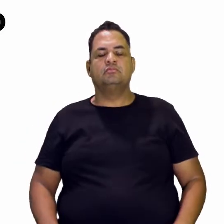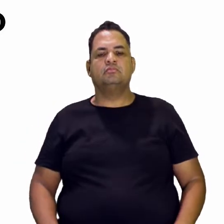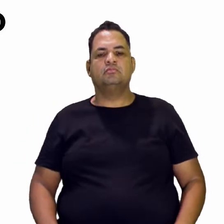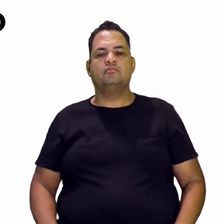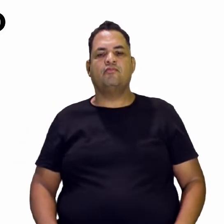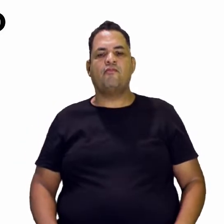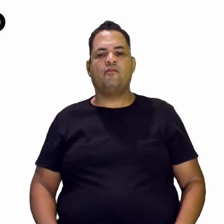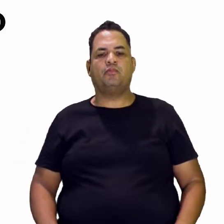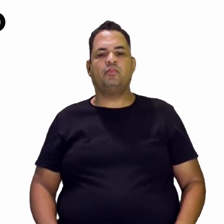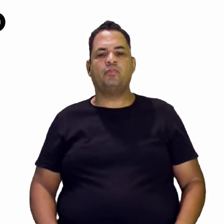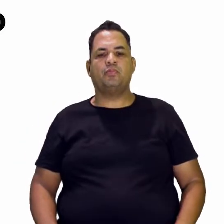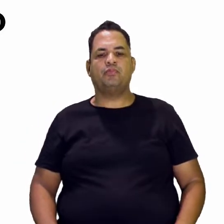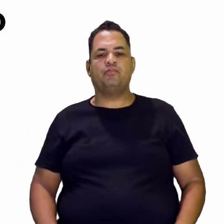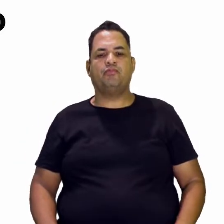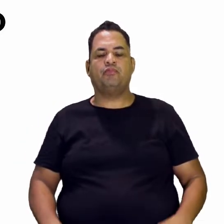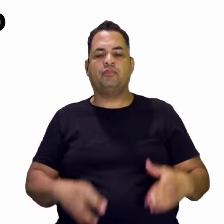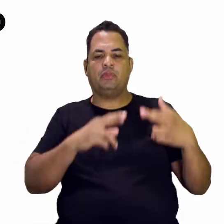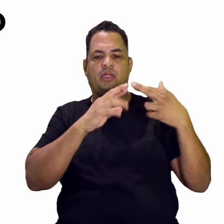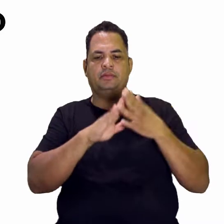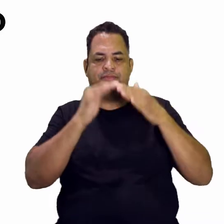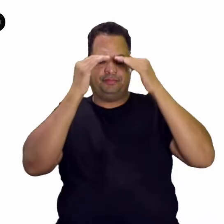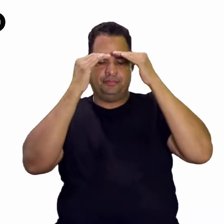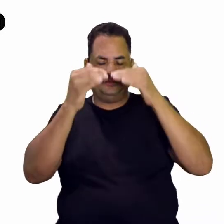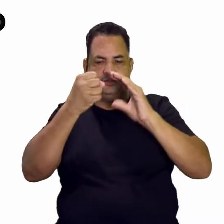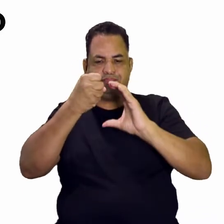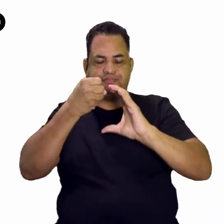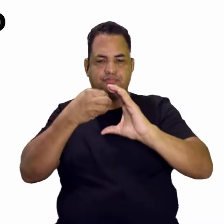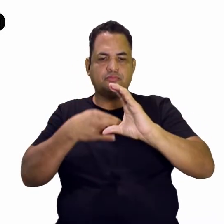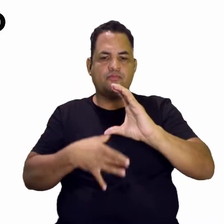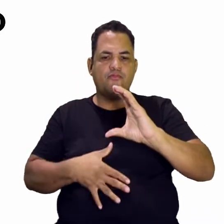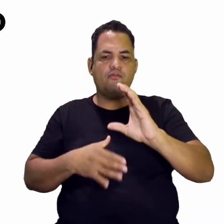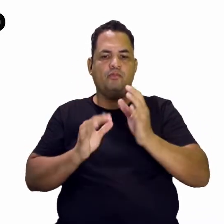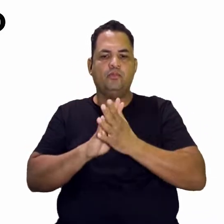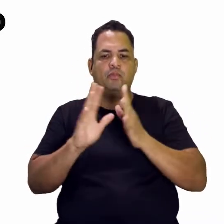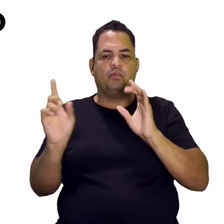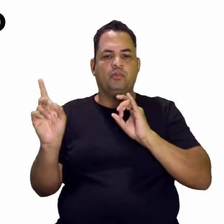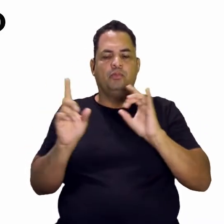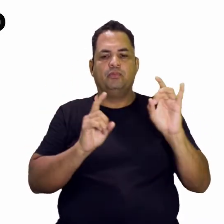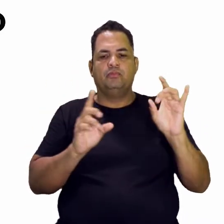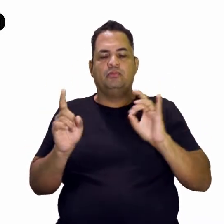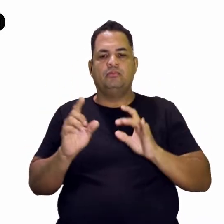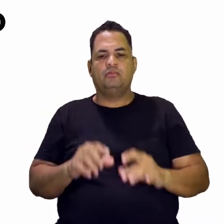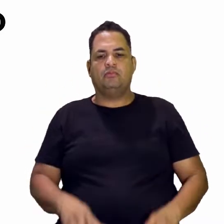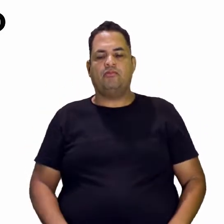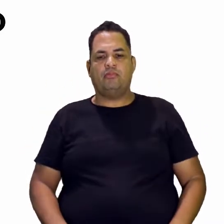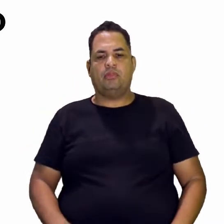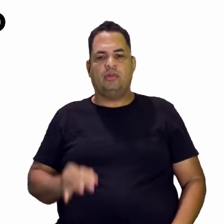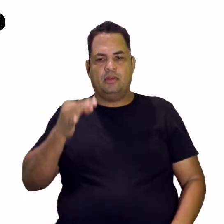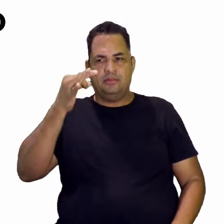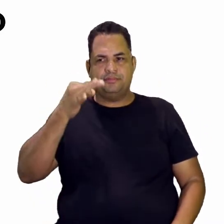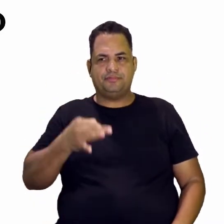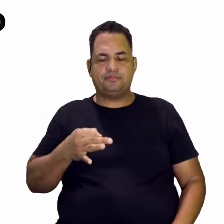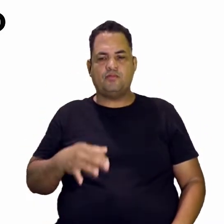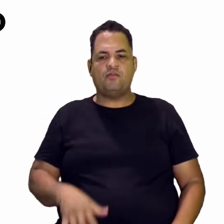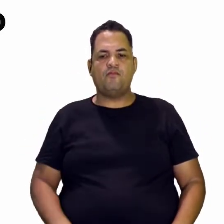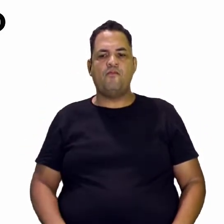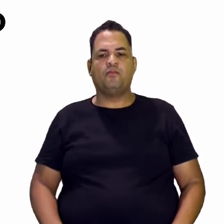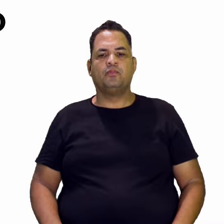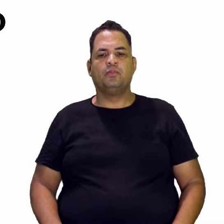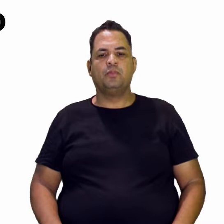nessa classificação é respeitada as características de cada grupo, certinho? E